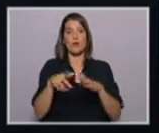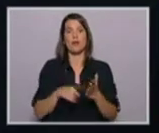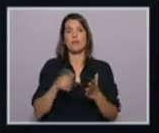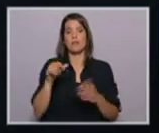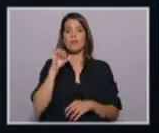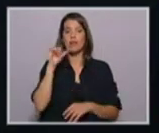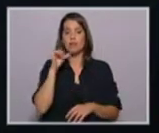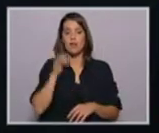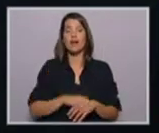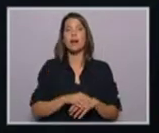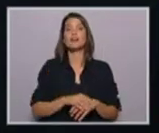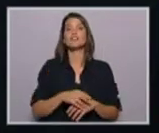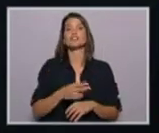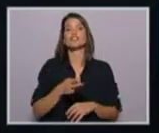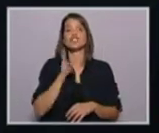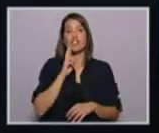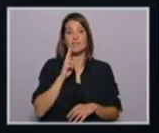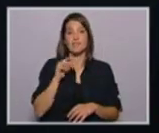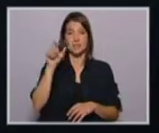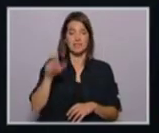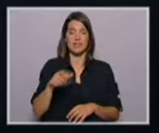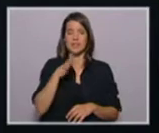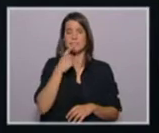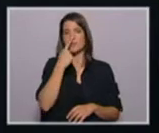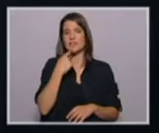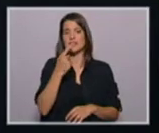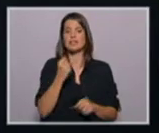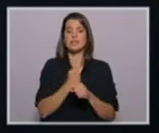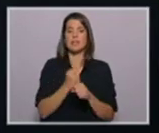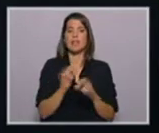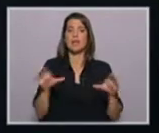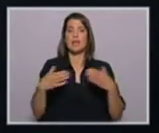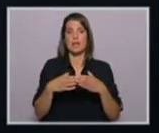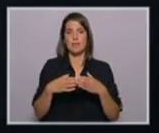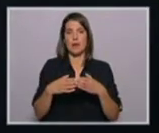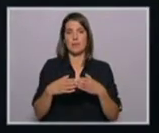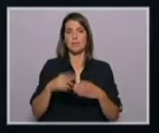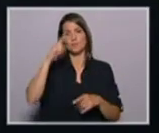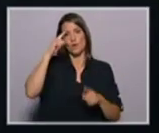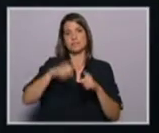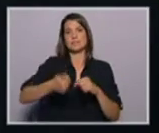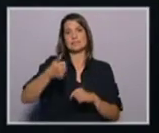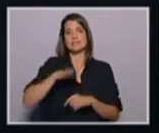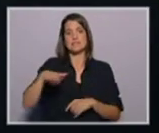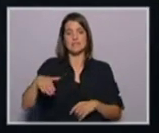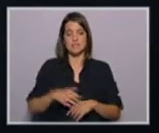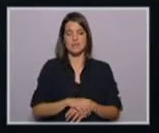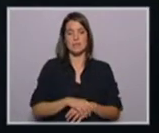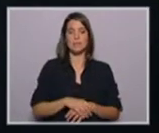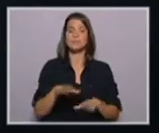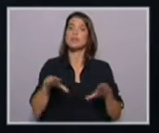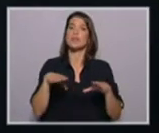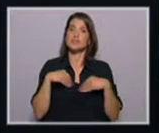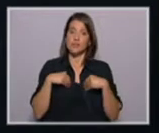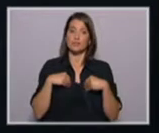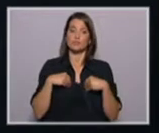sempre, o chefe da missão preferiu falar de um trabalho de equipa feito em nome da ciência. And accept,